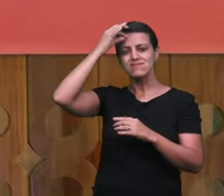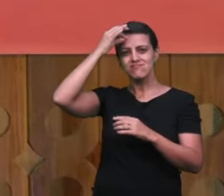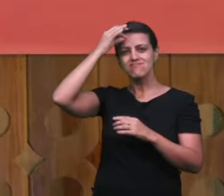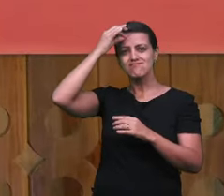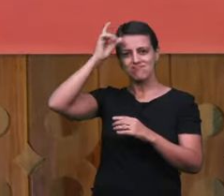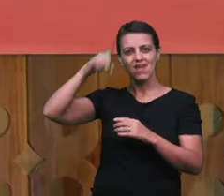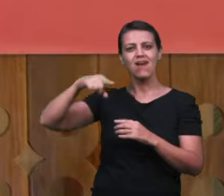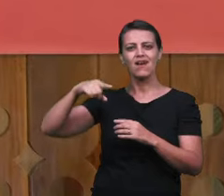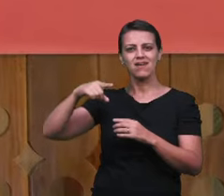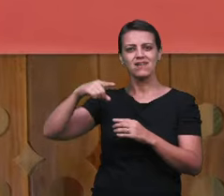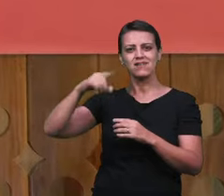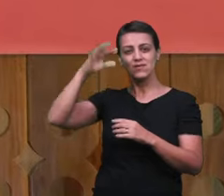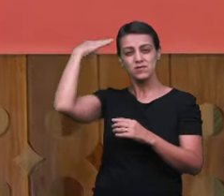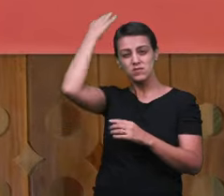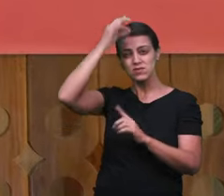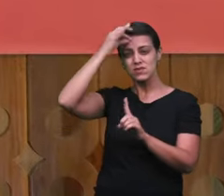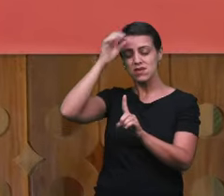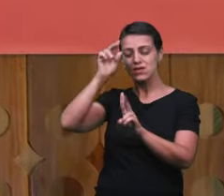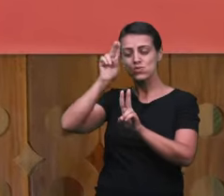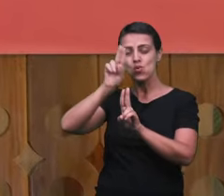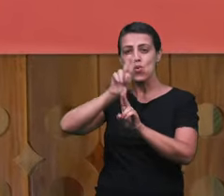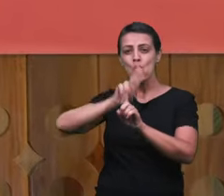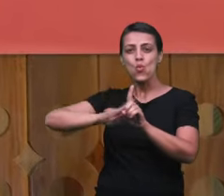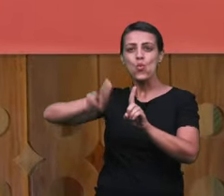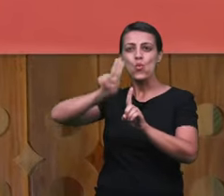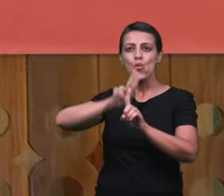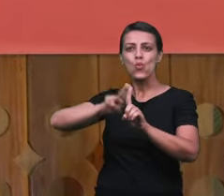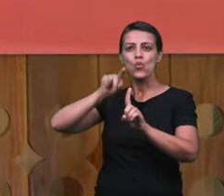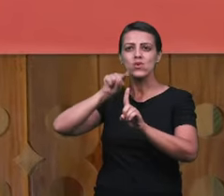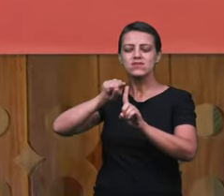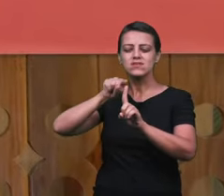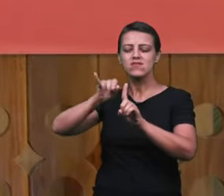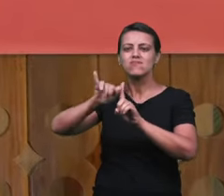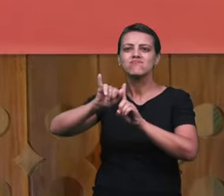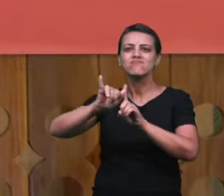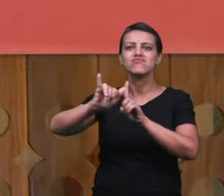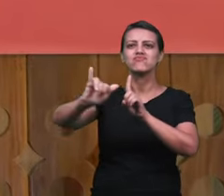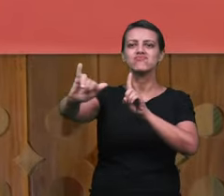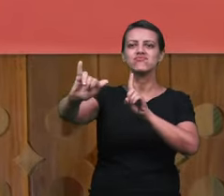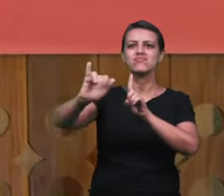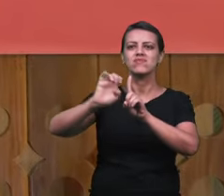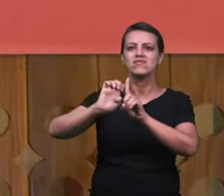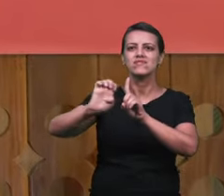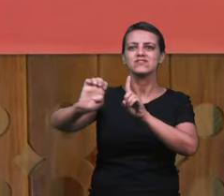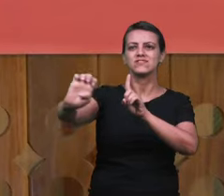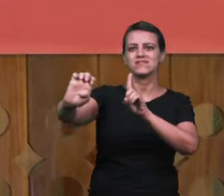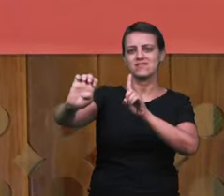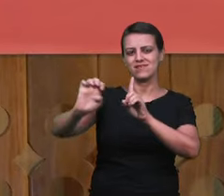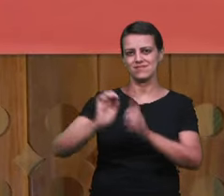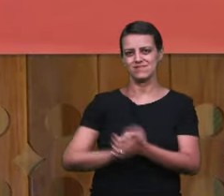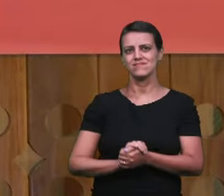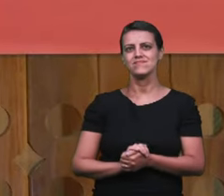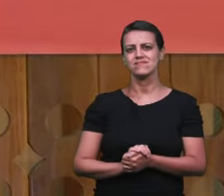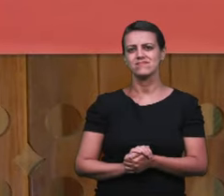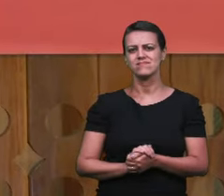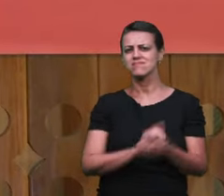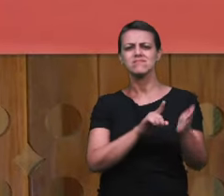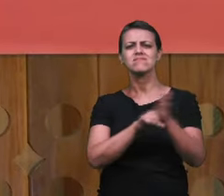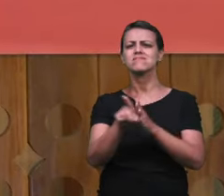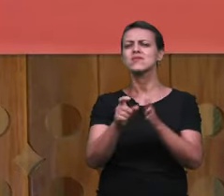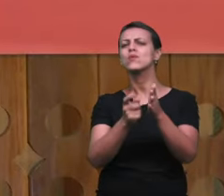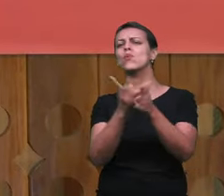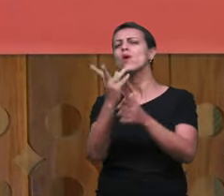filósofo, é aquilo que o Senhor está dizendo. Aí eu vou fazer uma pergunta: quantos sabiam disso aqui? Levante a mão, que depois os que levantaram